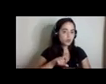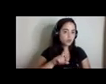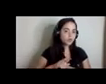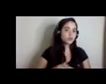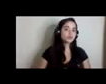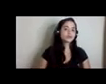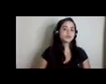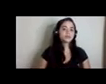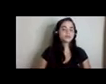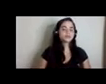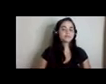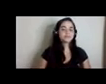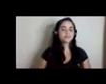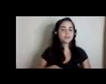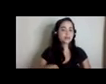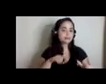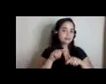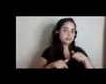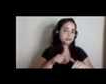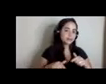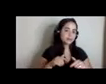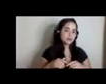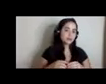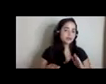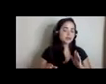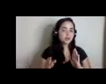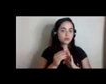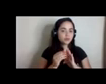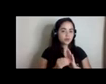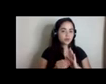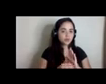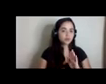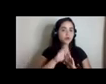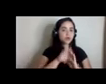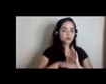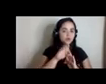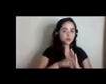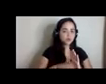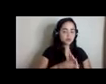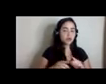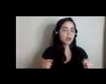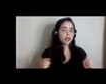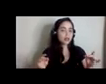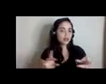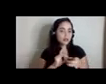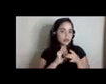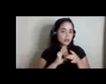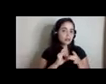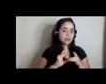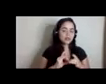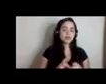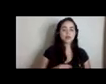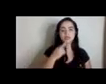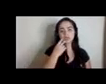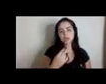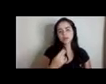mesmo trabalhando um componente curricular ligado à linguagem, associado